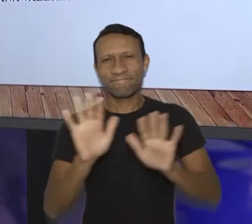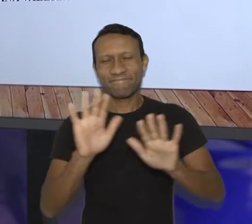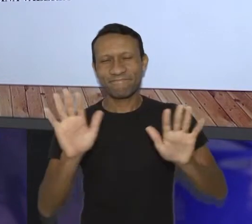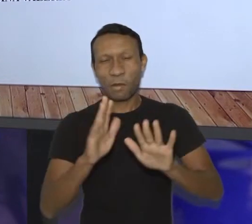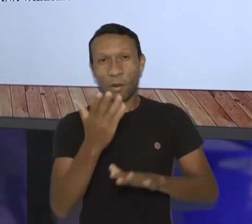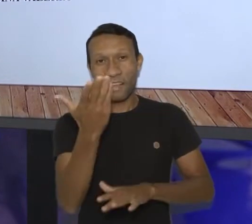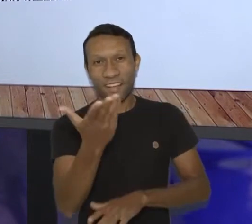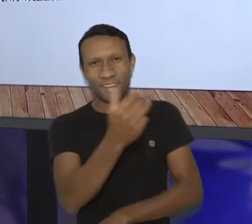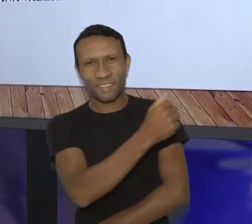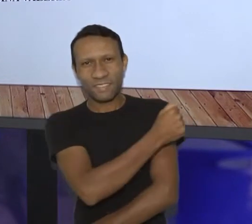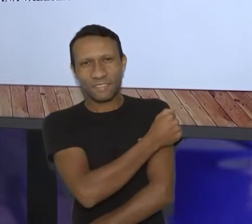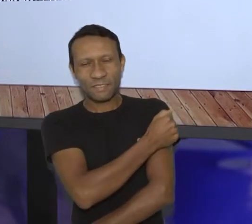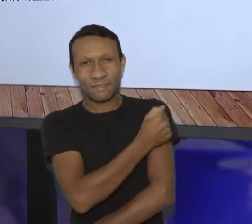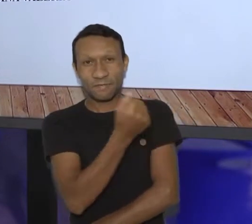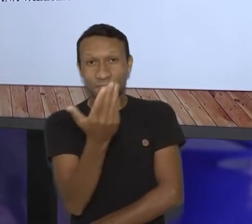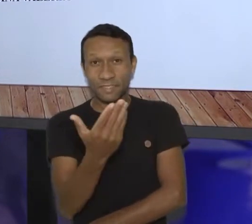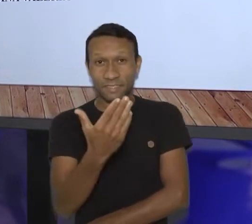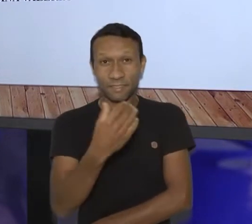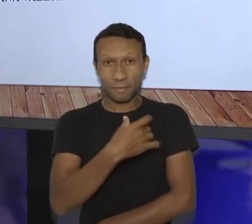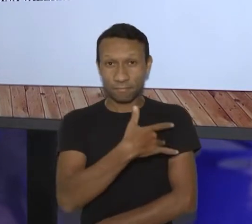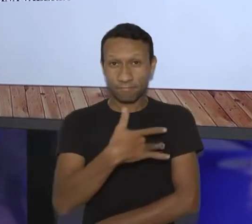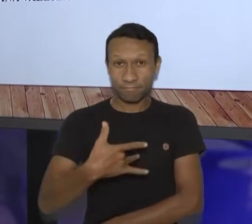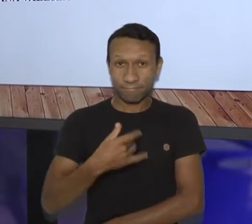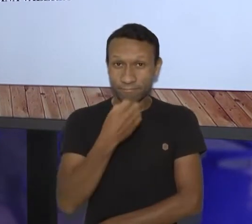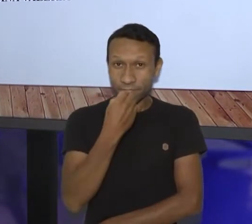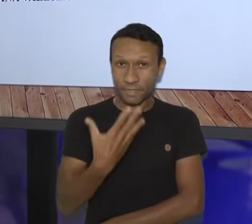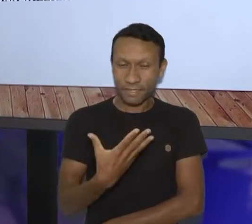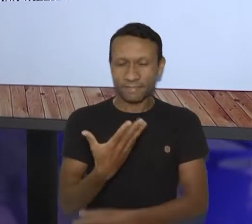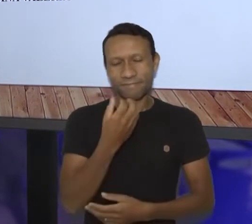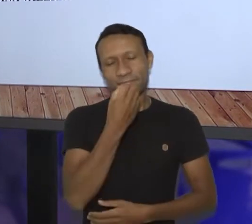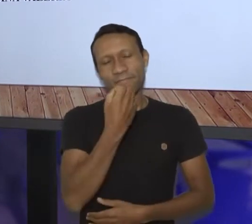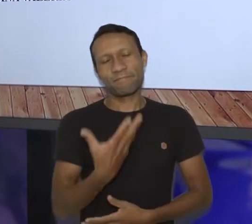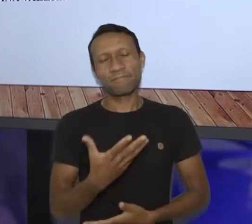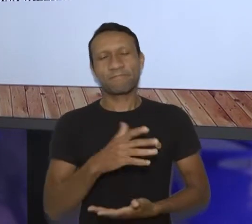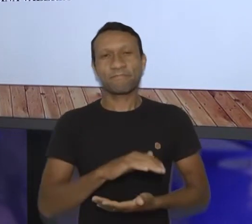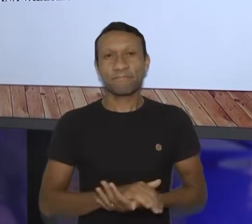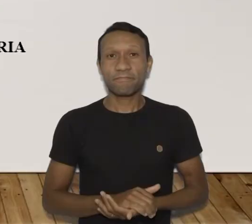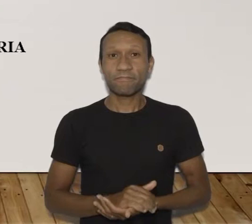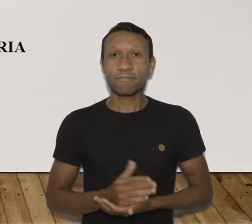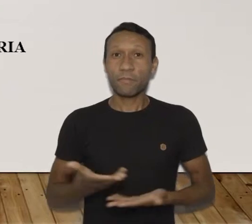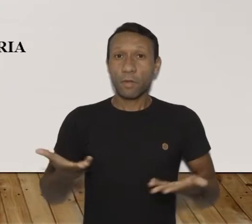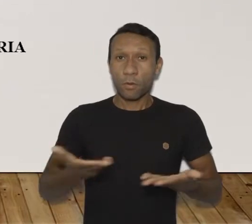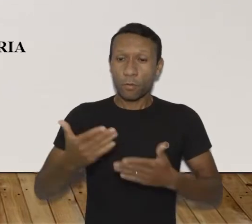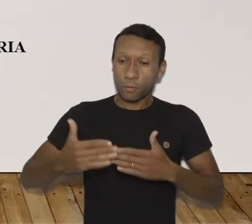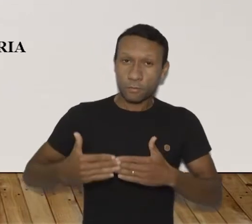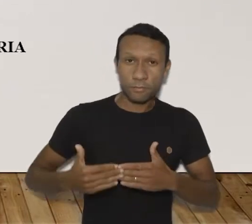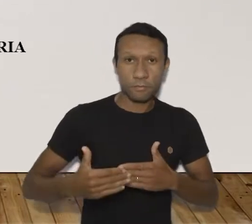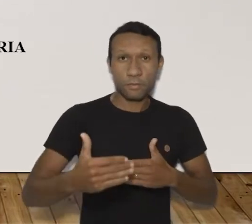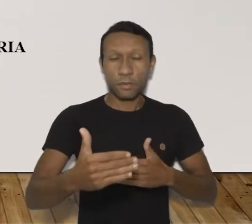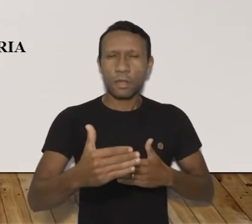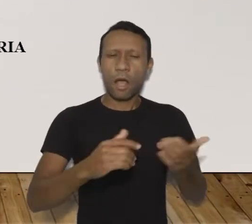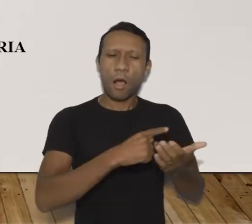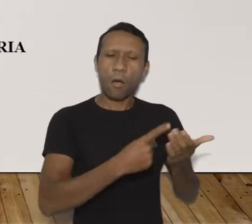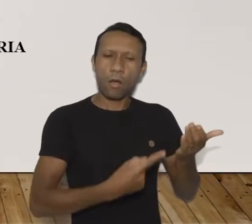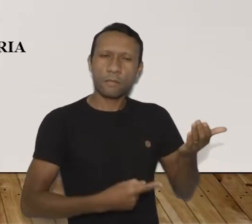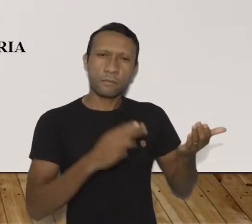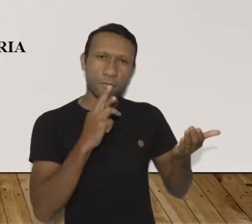Olá, estudantes! Vocês estão bem? Graças a Deus! Hoje nós vamos continuar a correção da